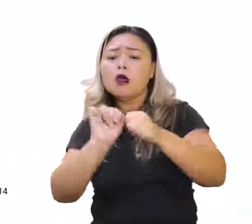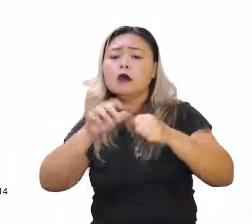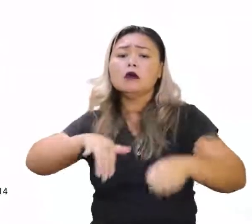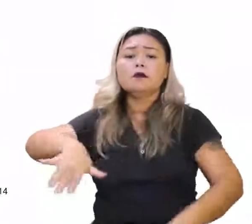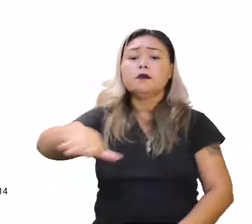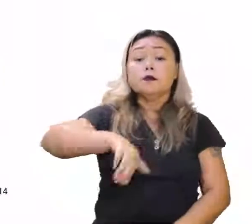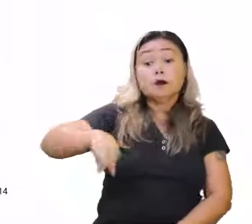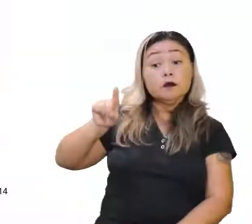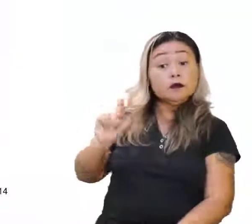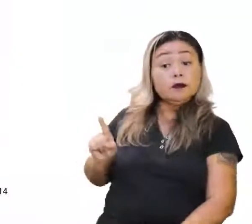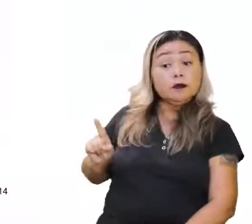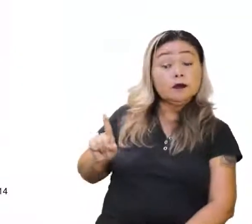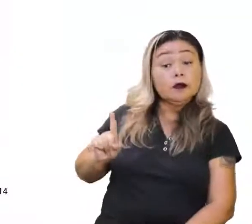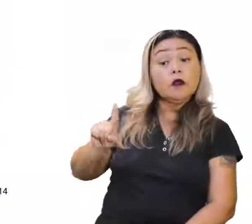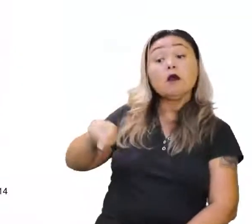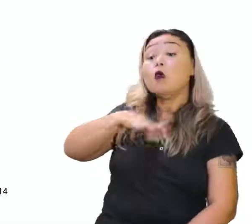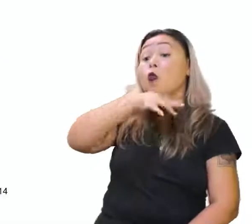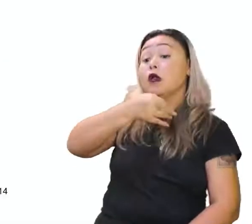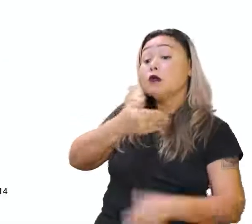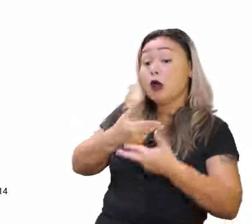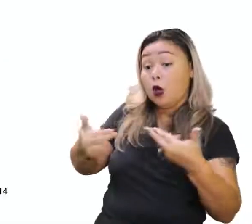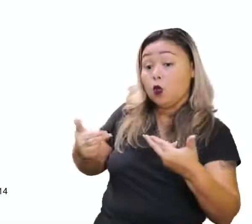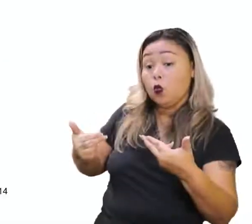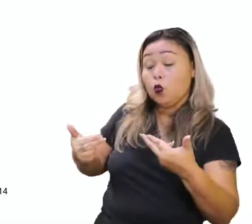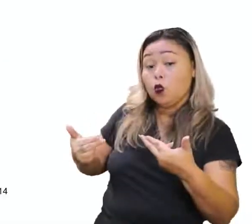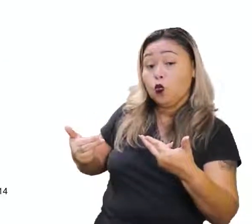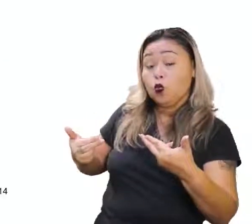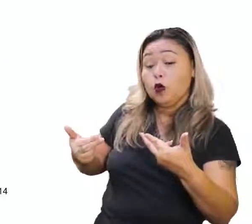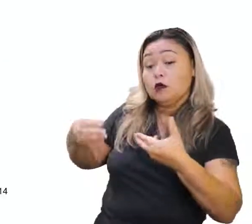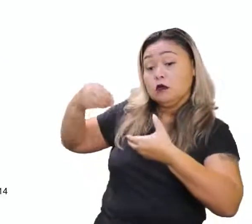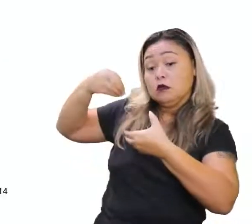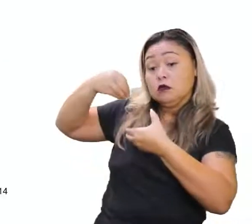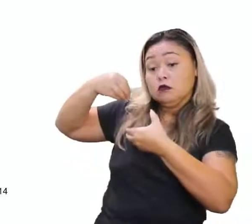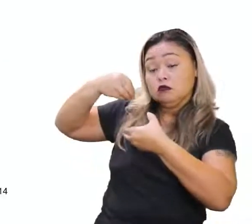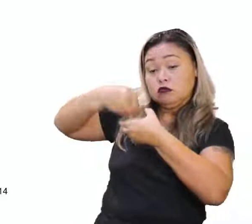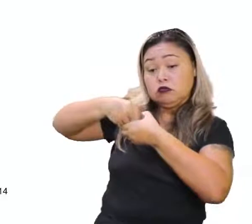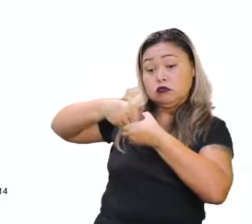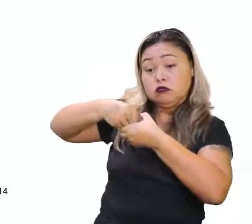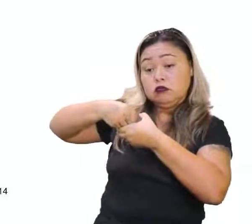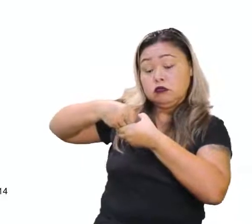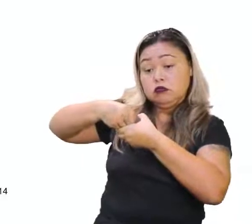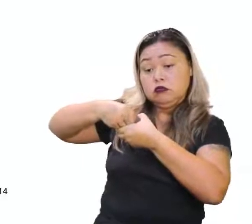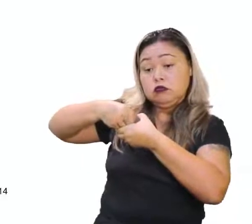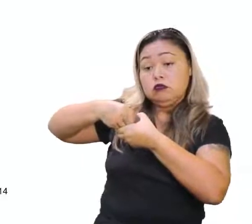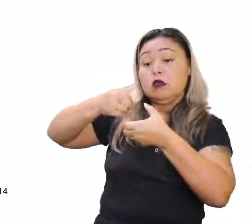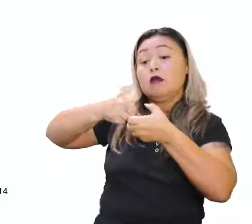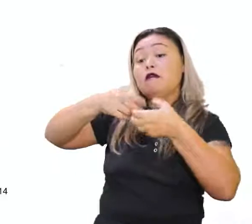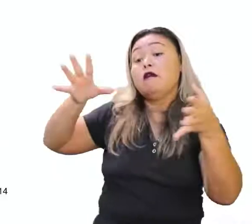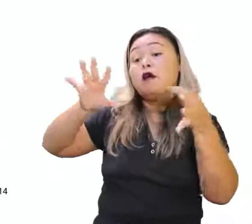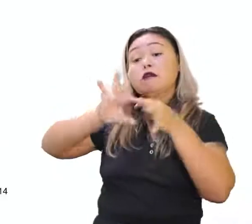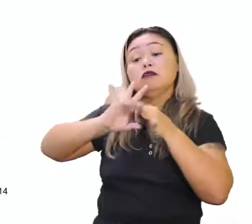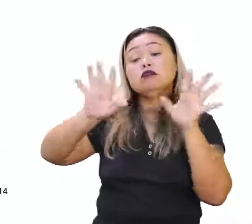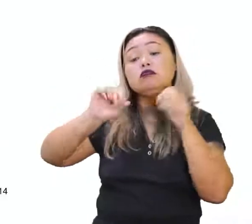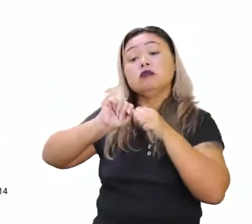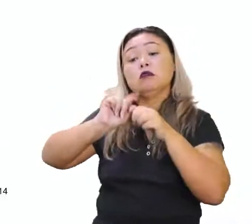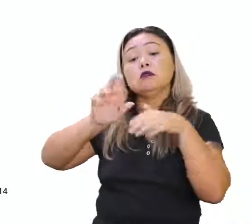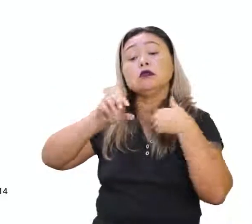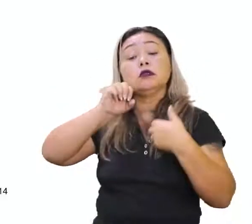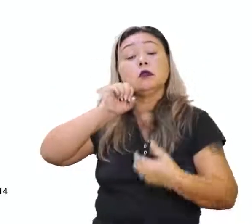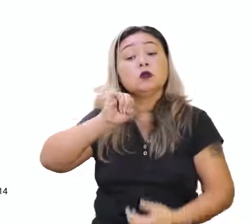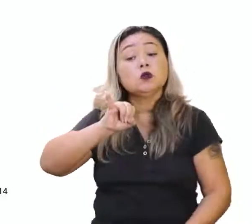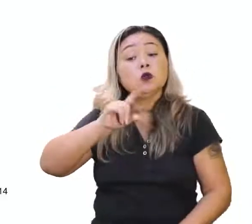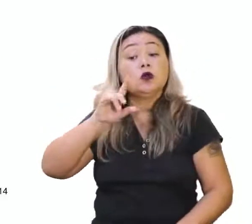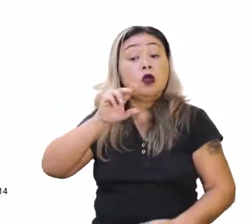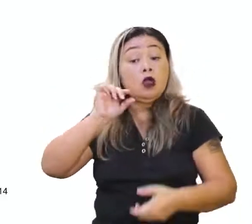seu rebanho. Porque o animal, né, quando ele é criado extensivo, não intensivo, se não